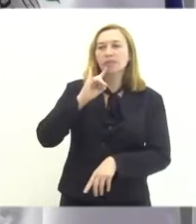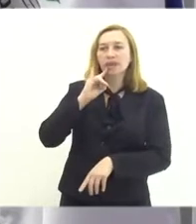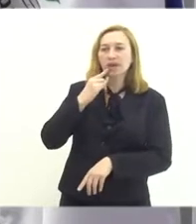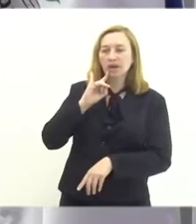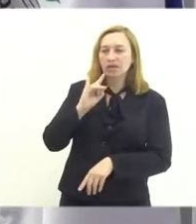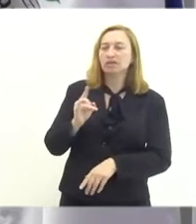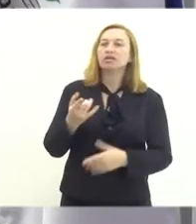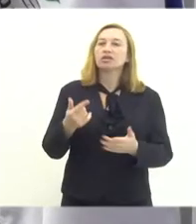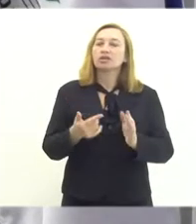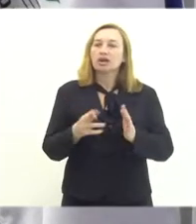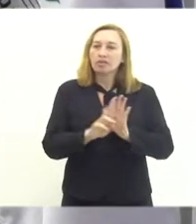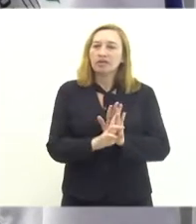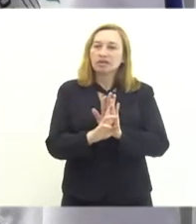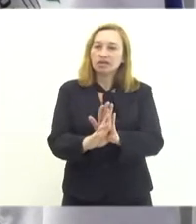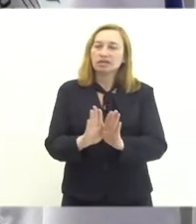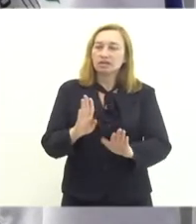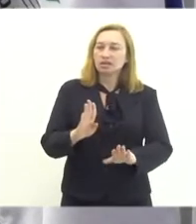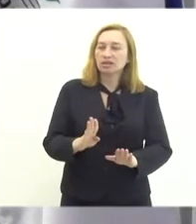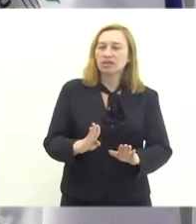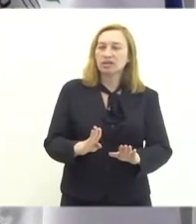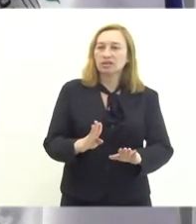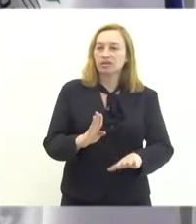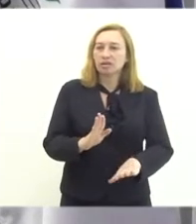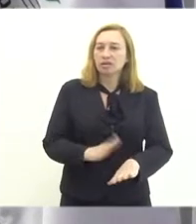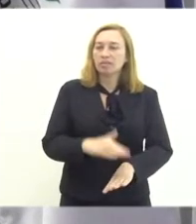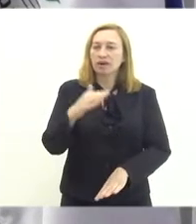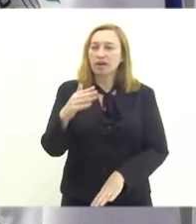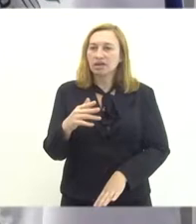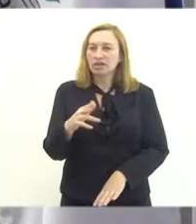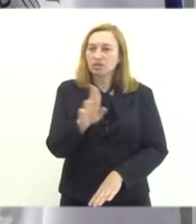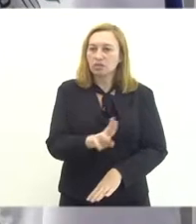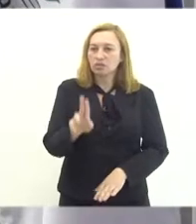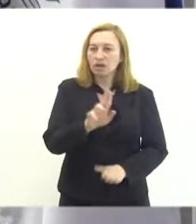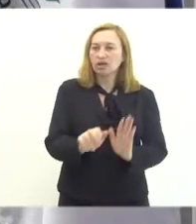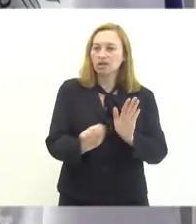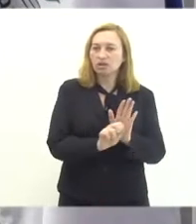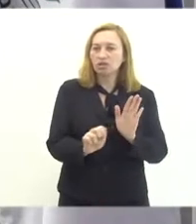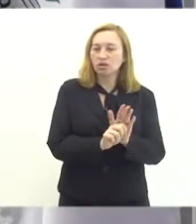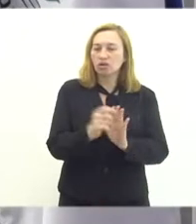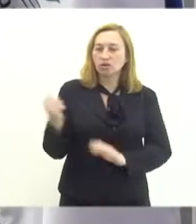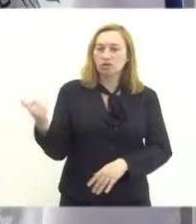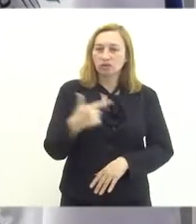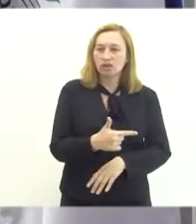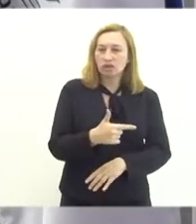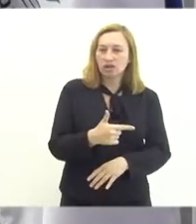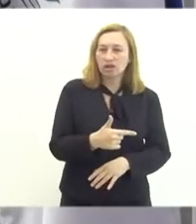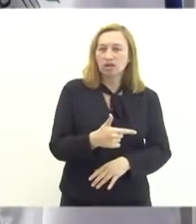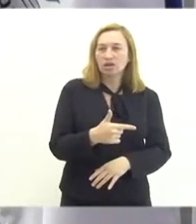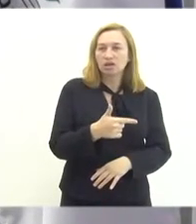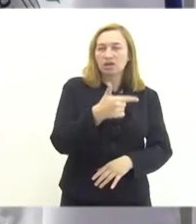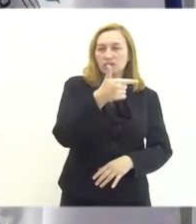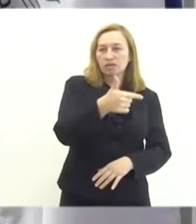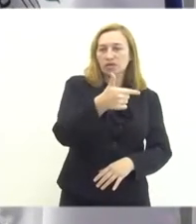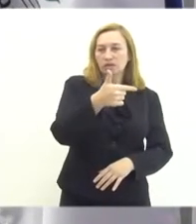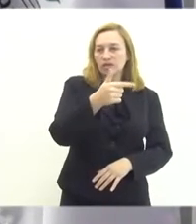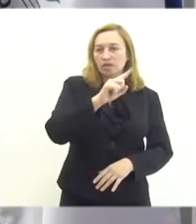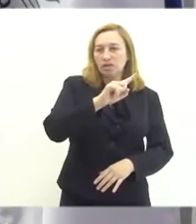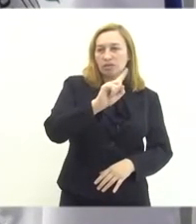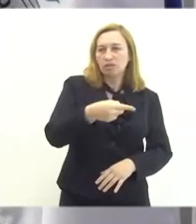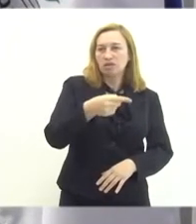mais dependentes químicos nas ruas do que os 1101 hoje acolhidos em abrigos municipais